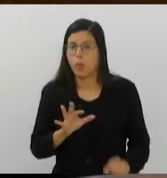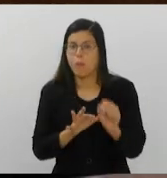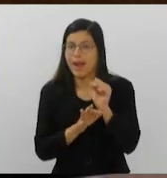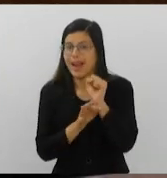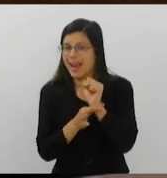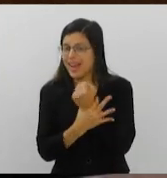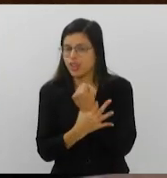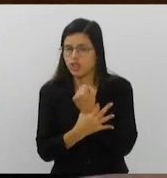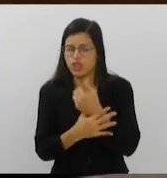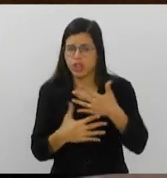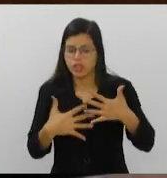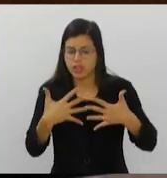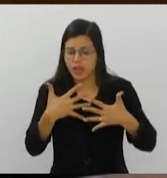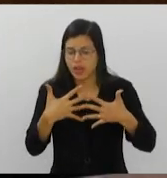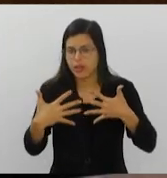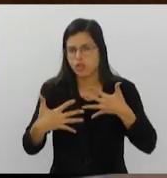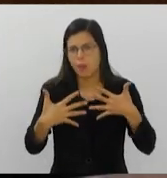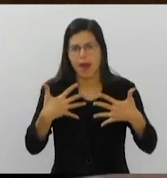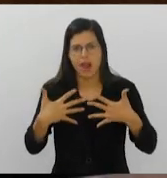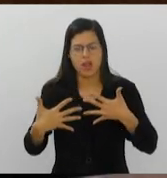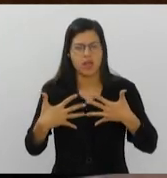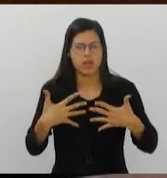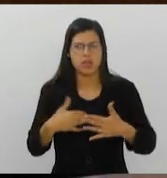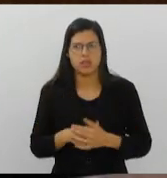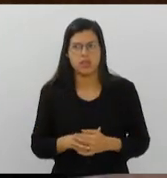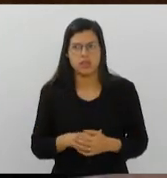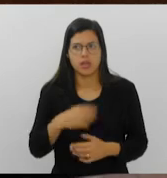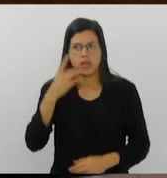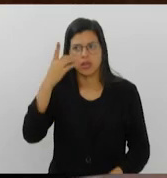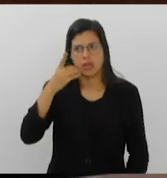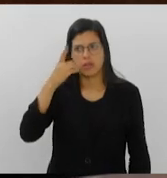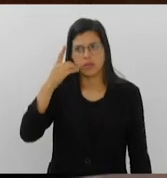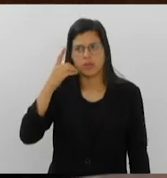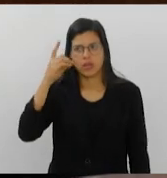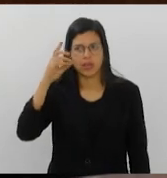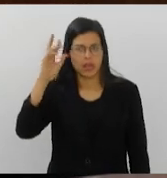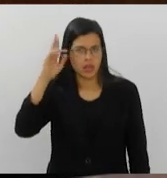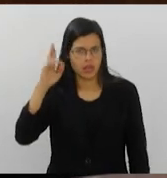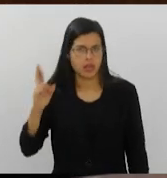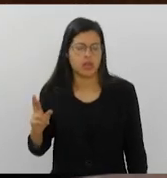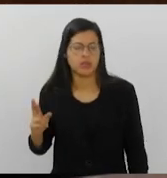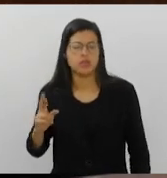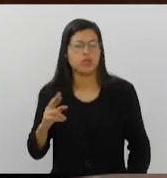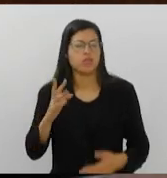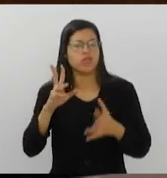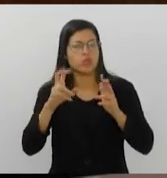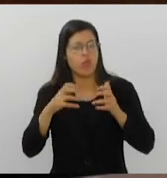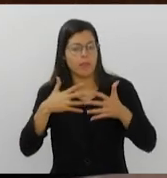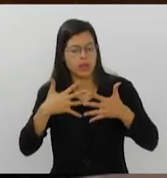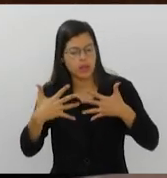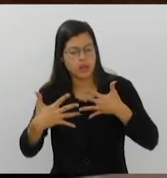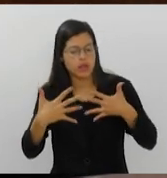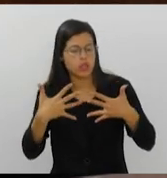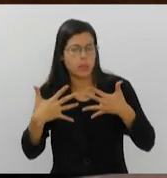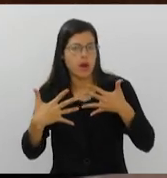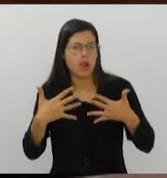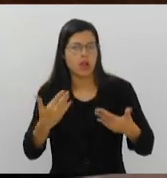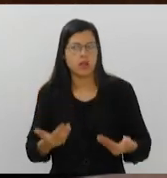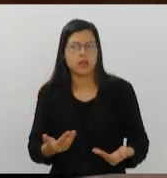de transparência, deputada Renata Souza, é uma garantia de transparência